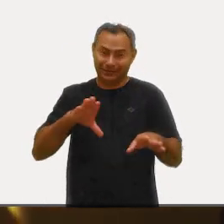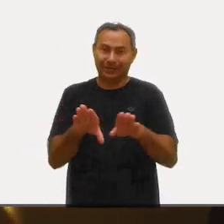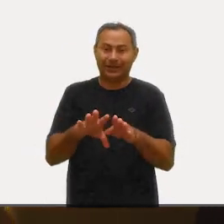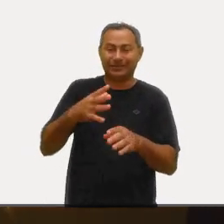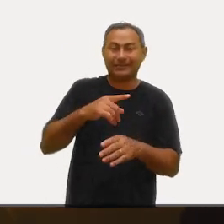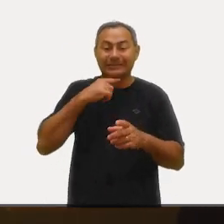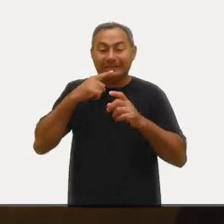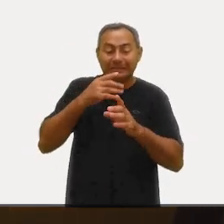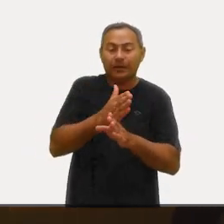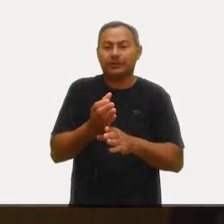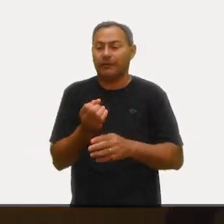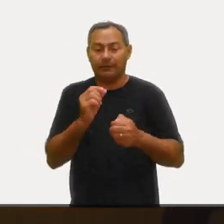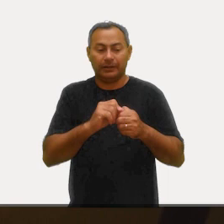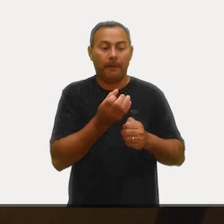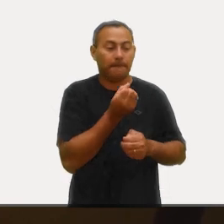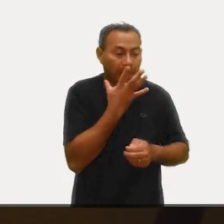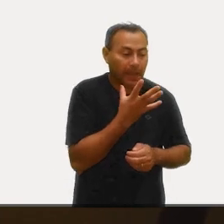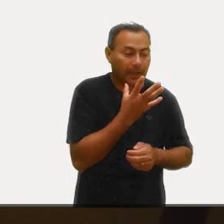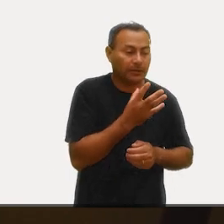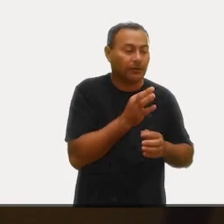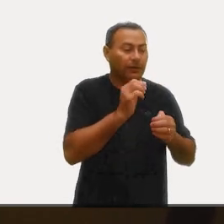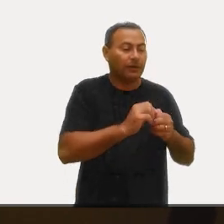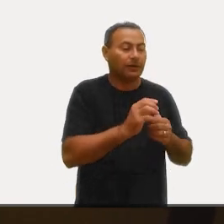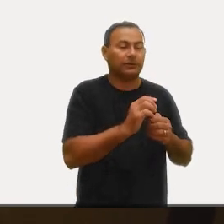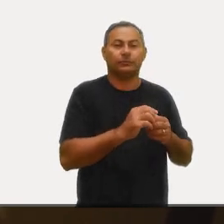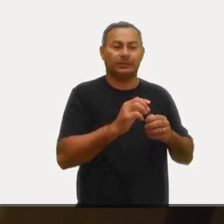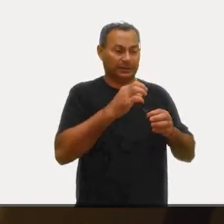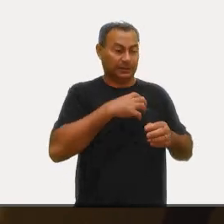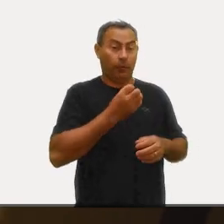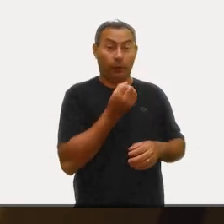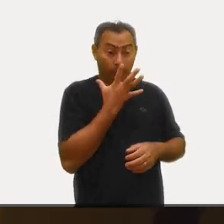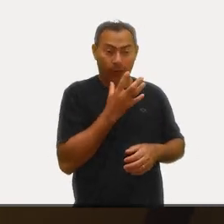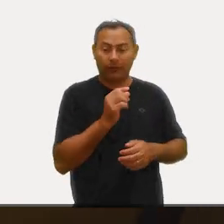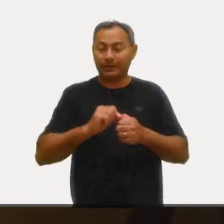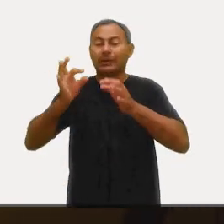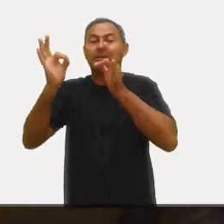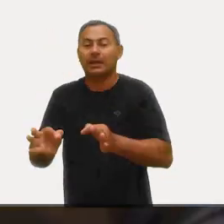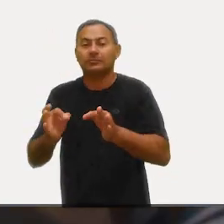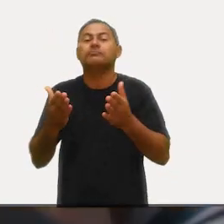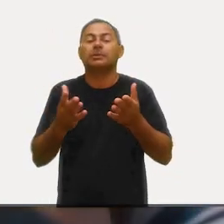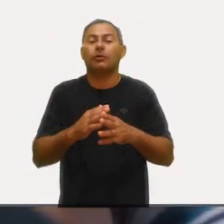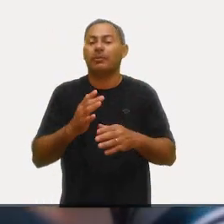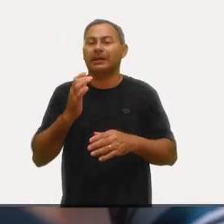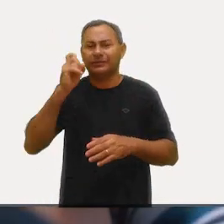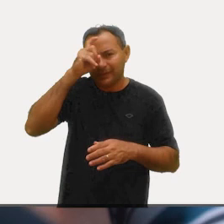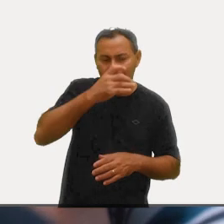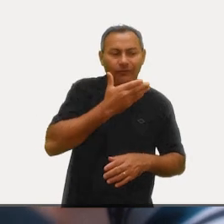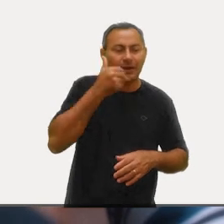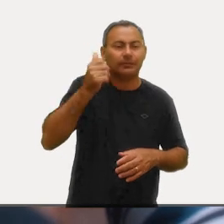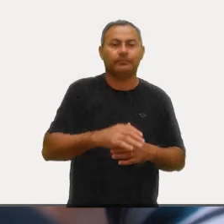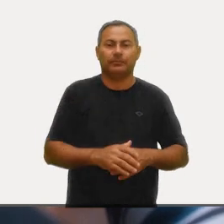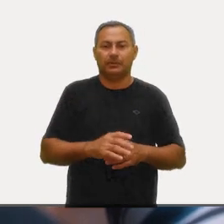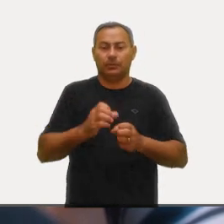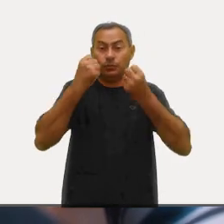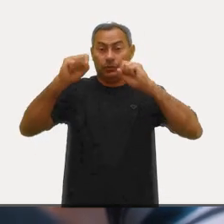depara de vez em quando, né? Se dar bem ou fazer o que é certo, que é mais difícil e custoso, será, hein? Bom, como ele